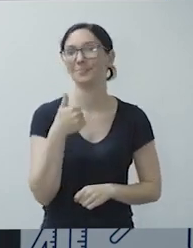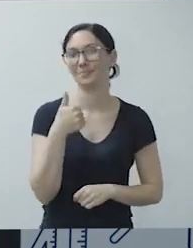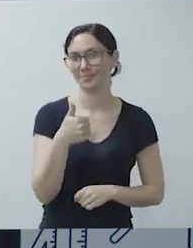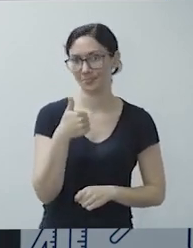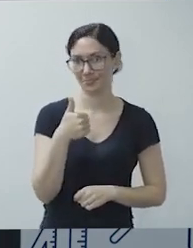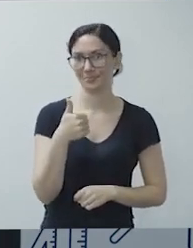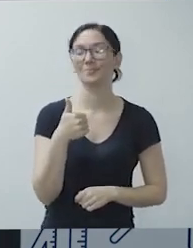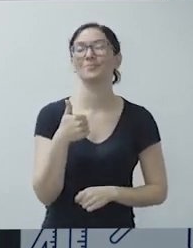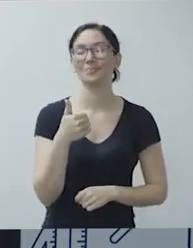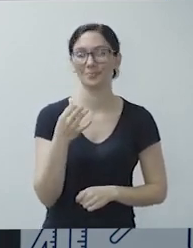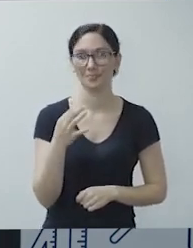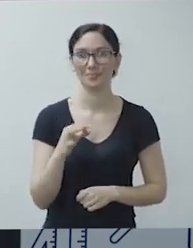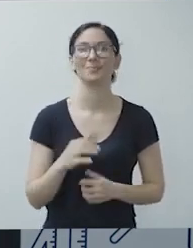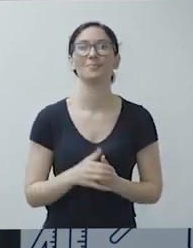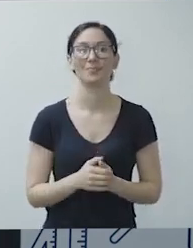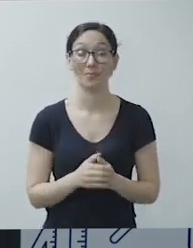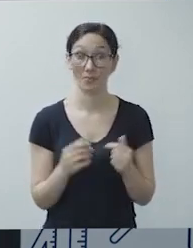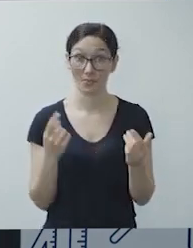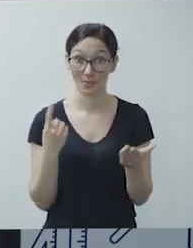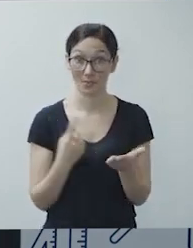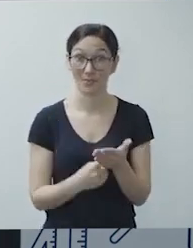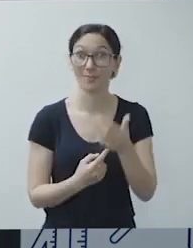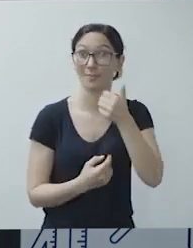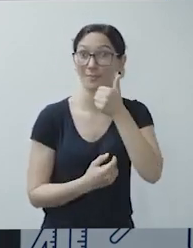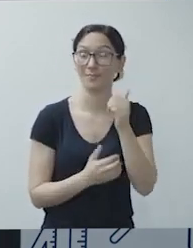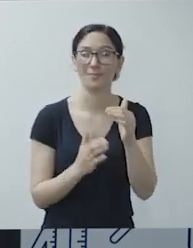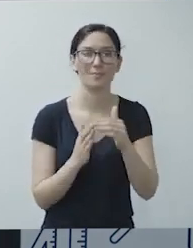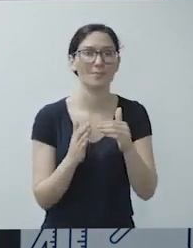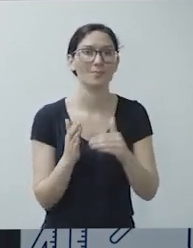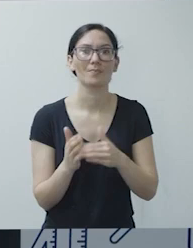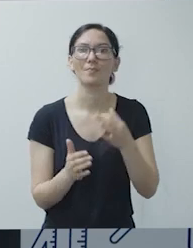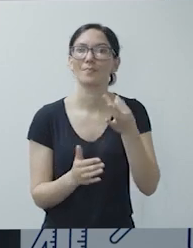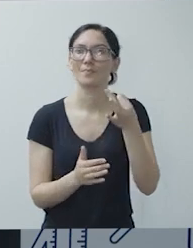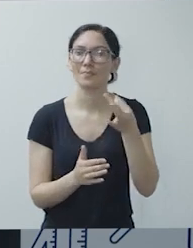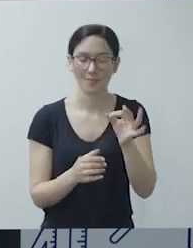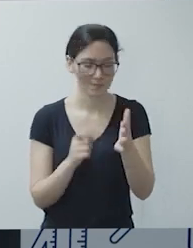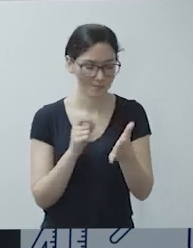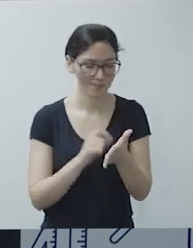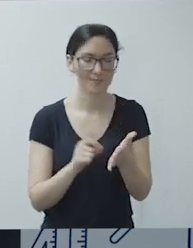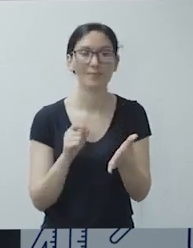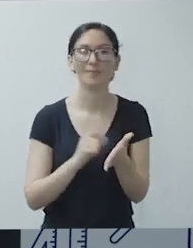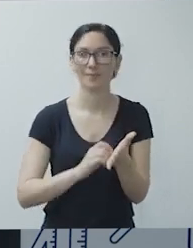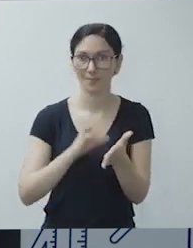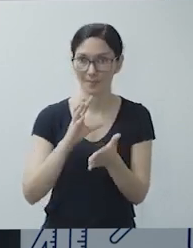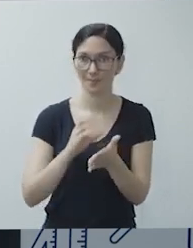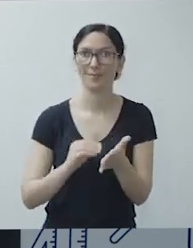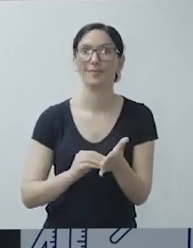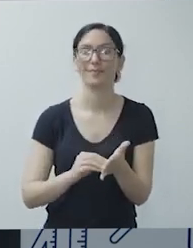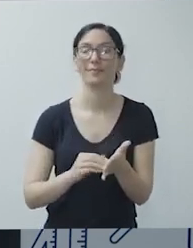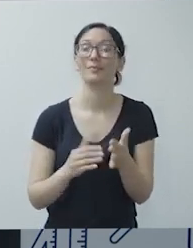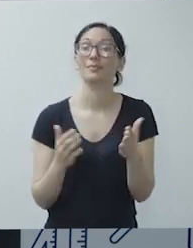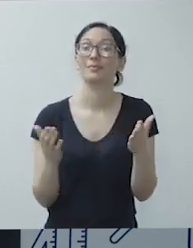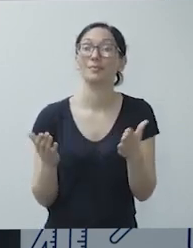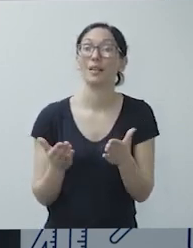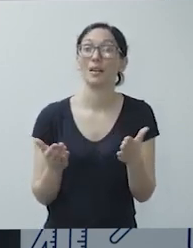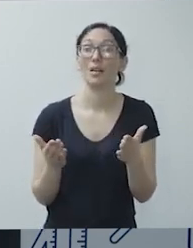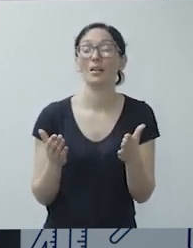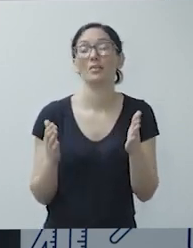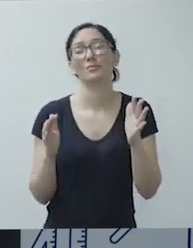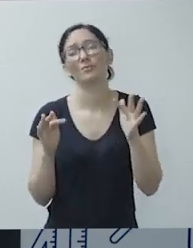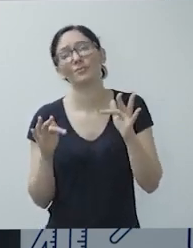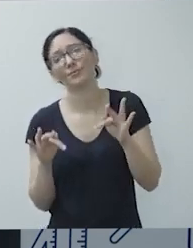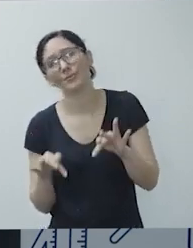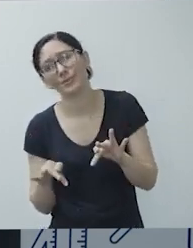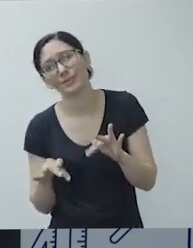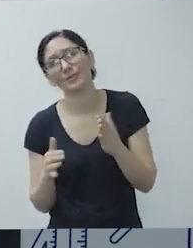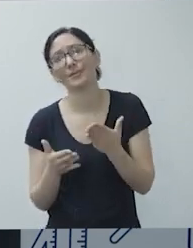palavra embaixo. Combinado, tudo certo, tudo registrado. Nós chegamos ao final da